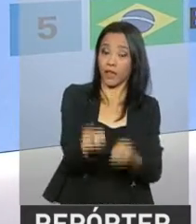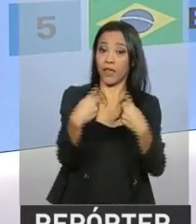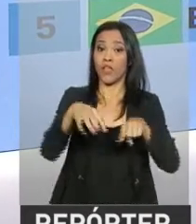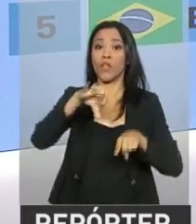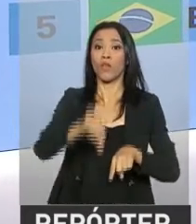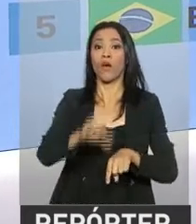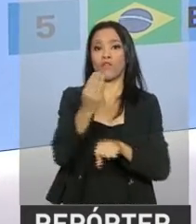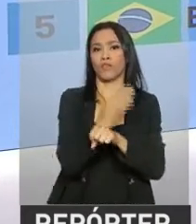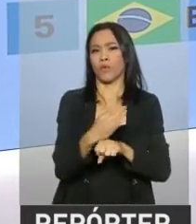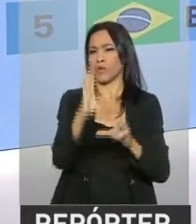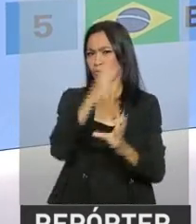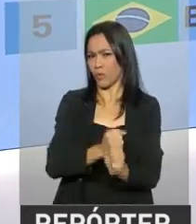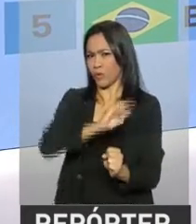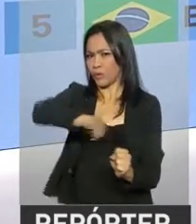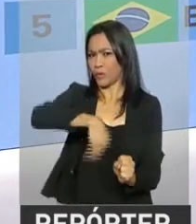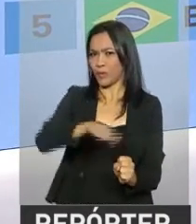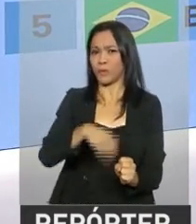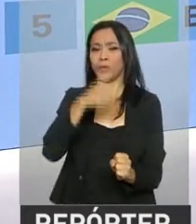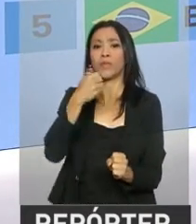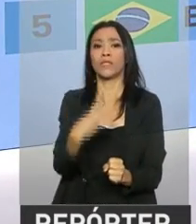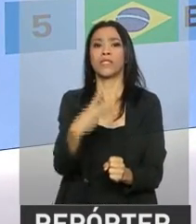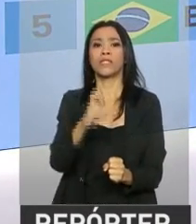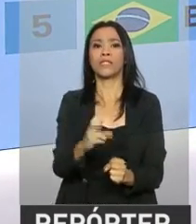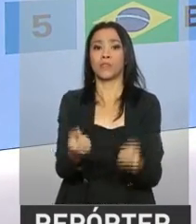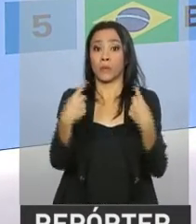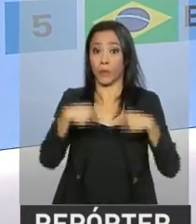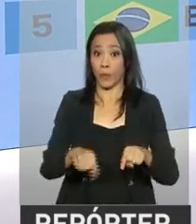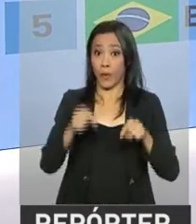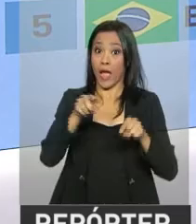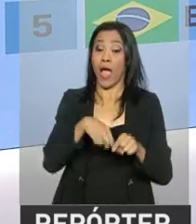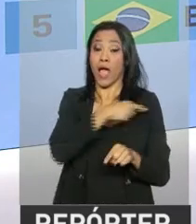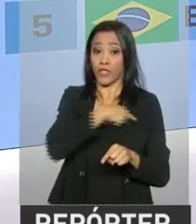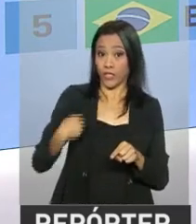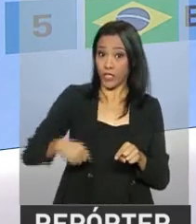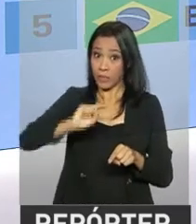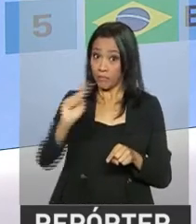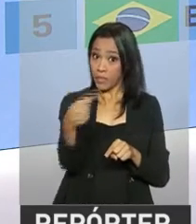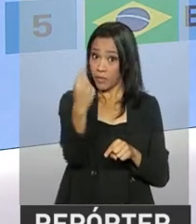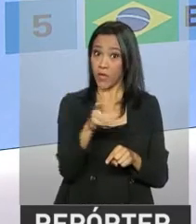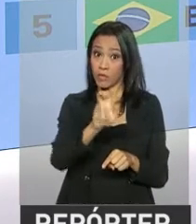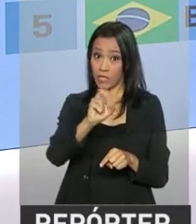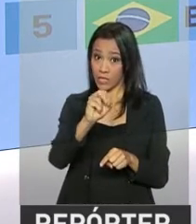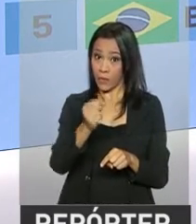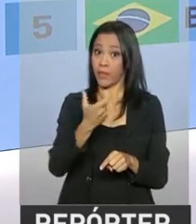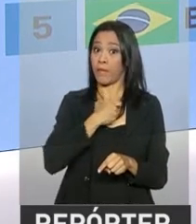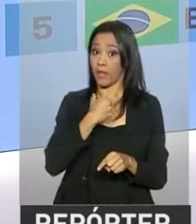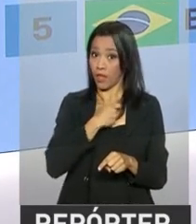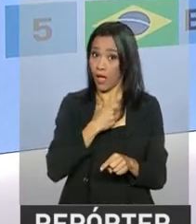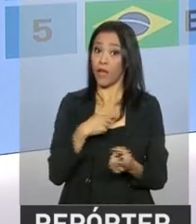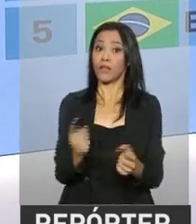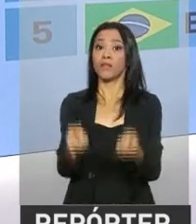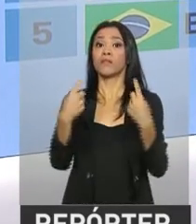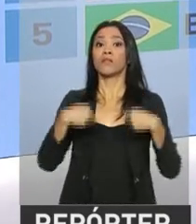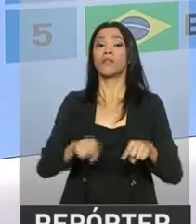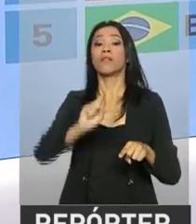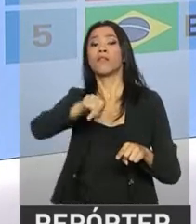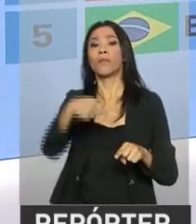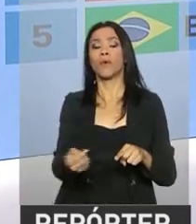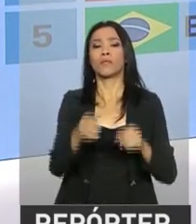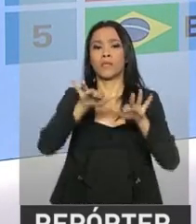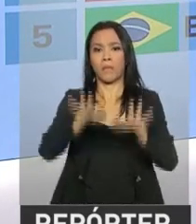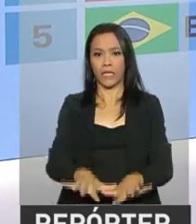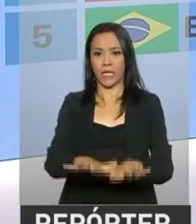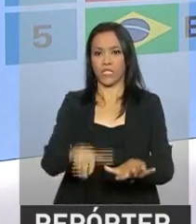nós conquistamos 35 medalhas. A China está em primeiro lugar com 50 medalhas de ouro. Em seguida está a Grã-Bretanha